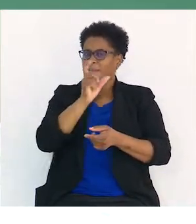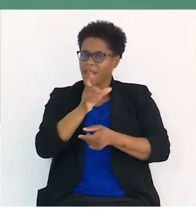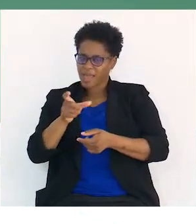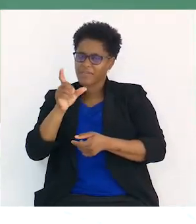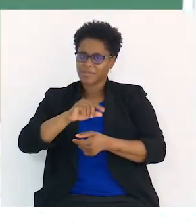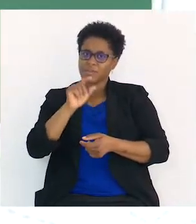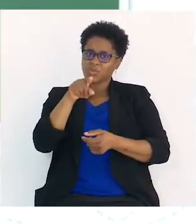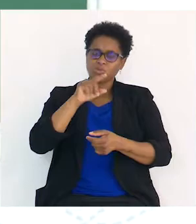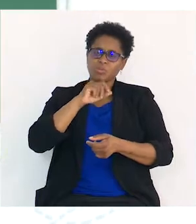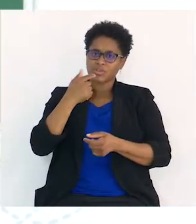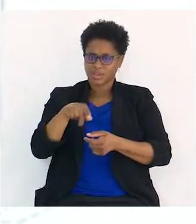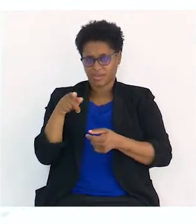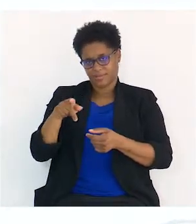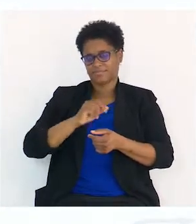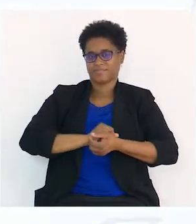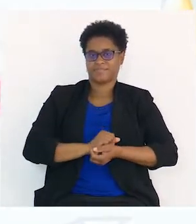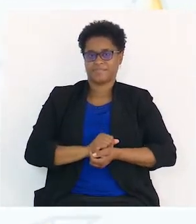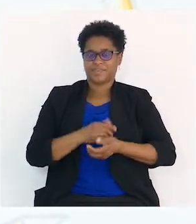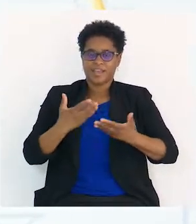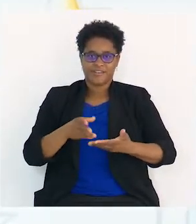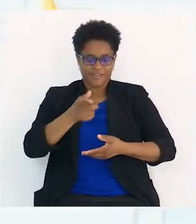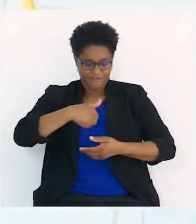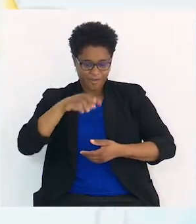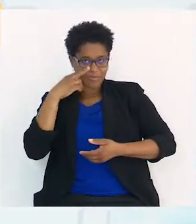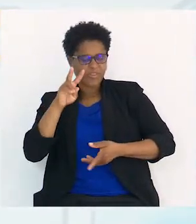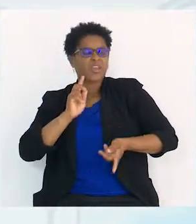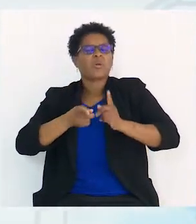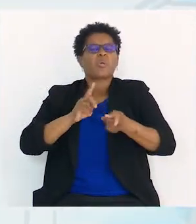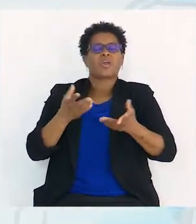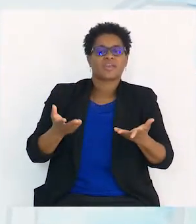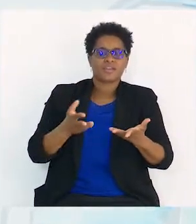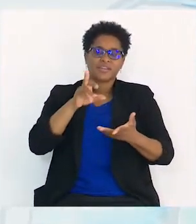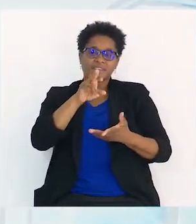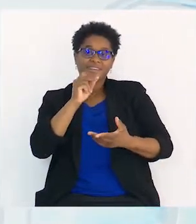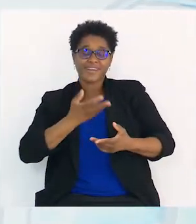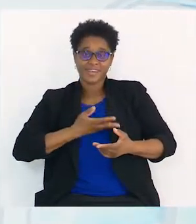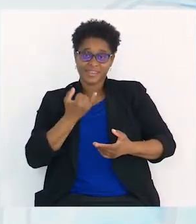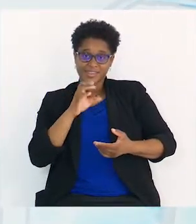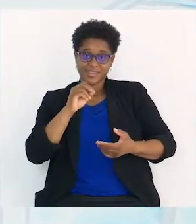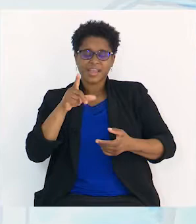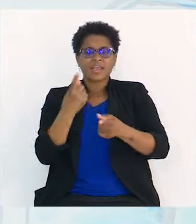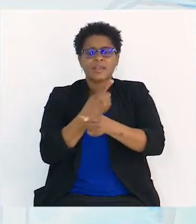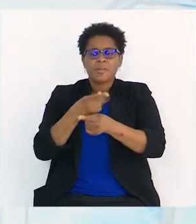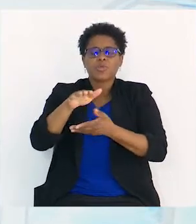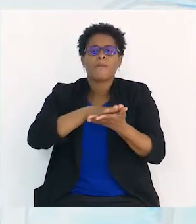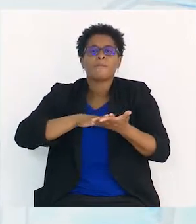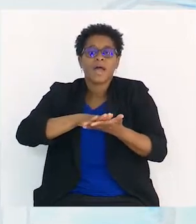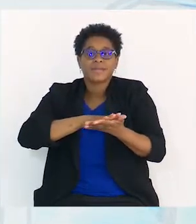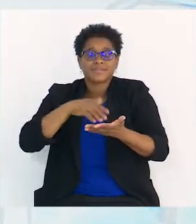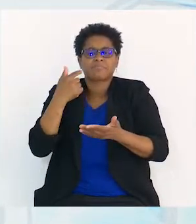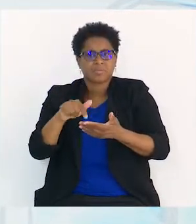tu podes ter aqui. Agora vamos ver o que é que isso significa. Radical, elemento básico que